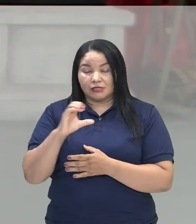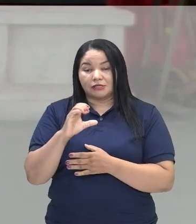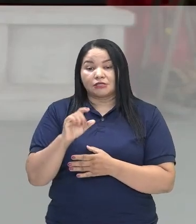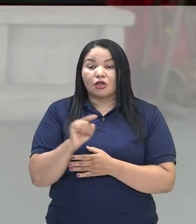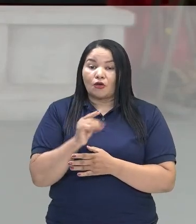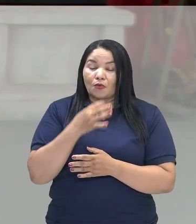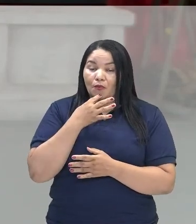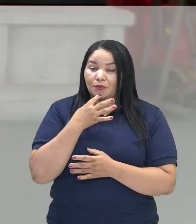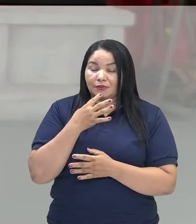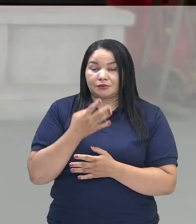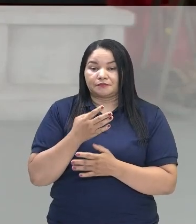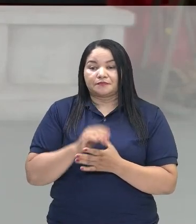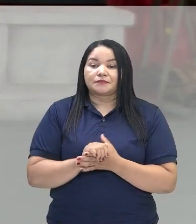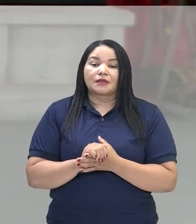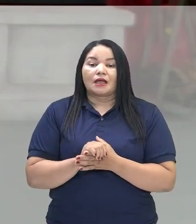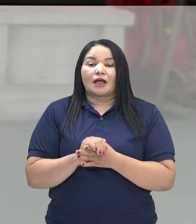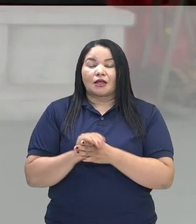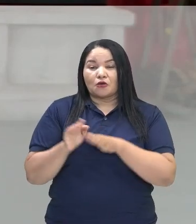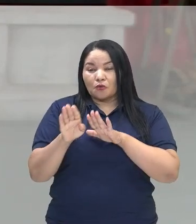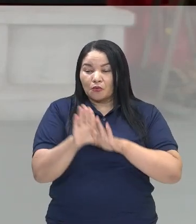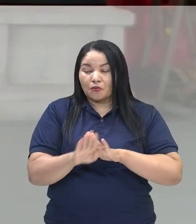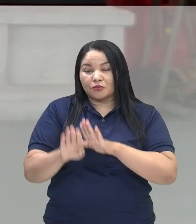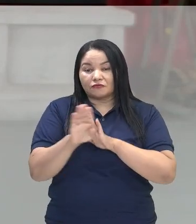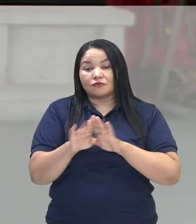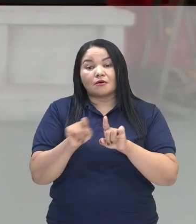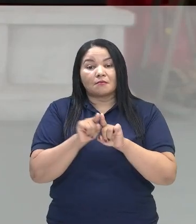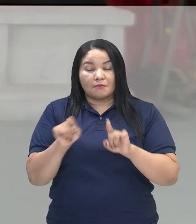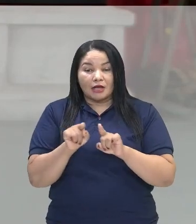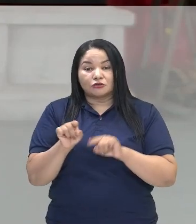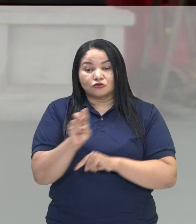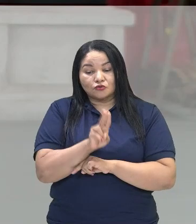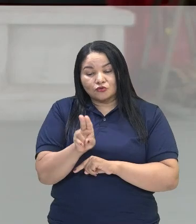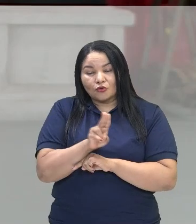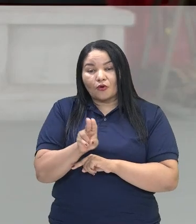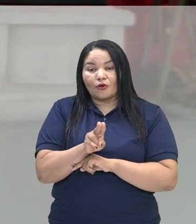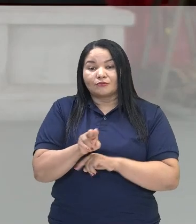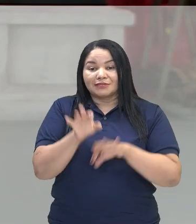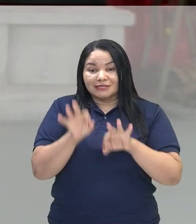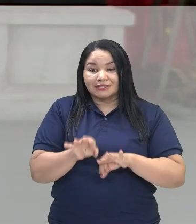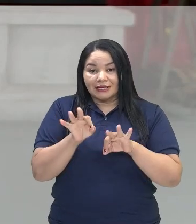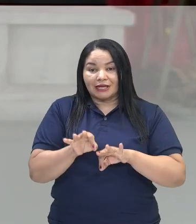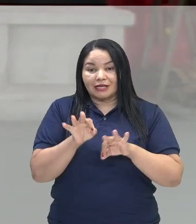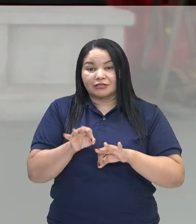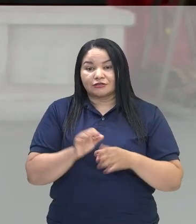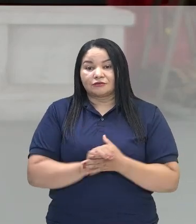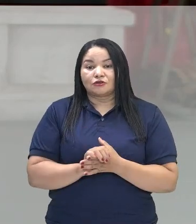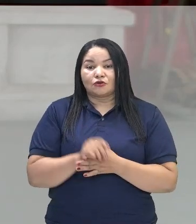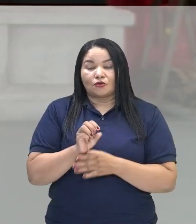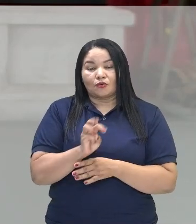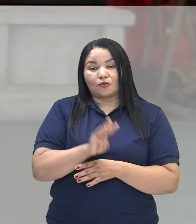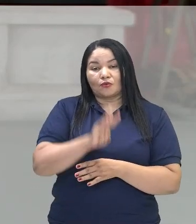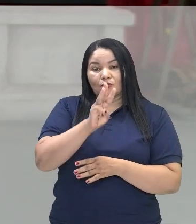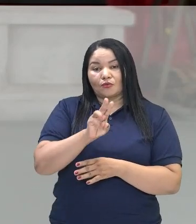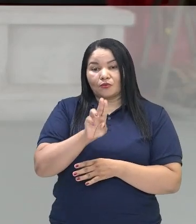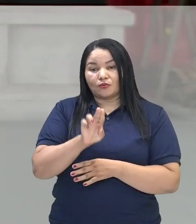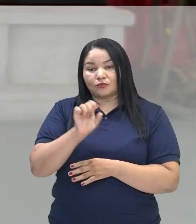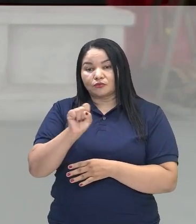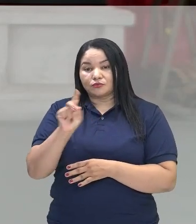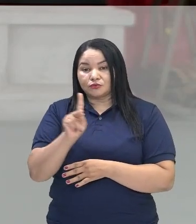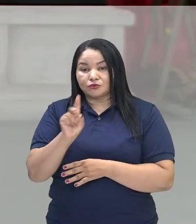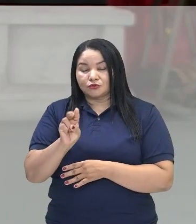Fu. Hoje, o nome correto seria, genérico, seria Wushu, arte da